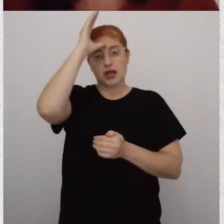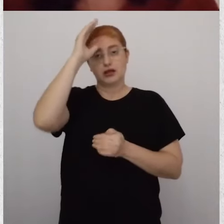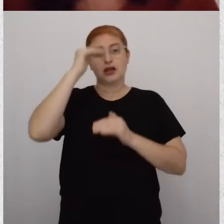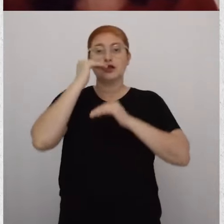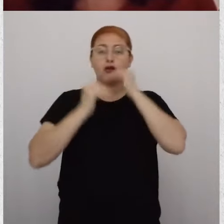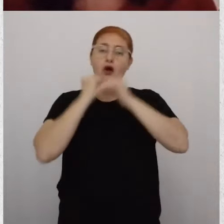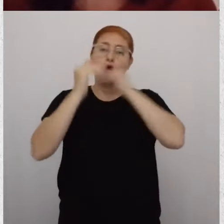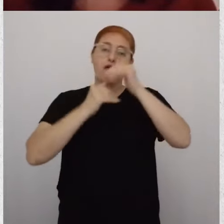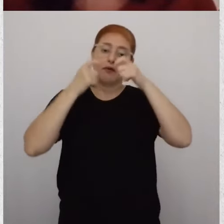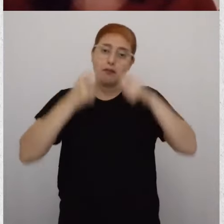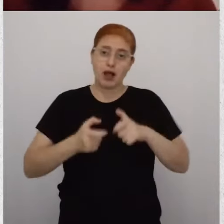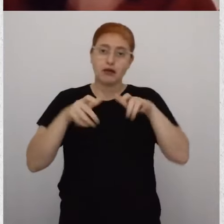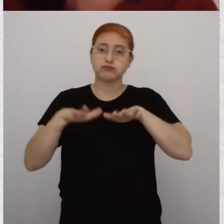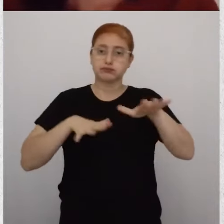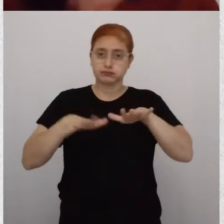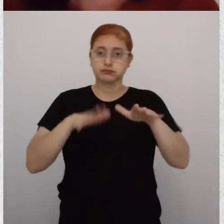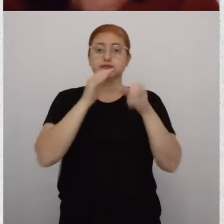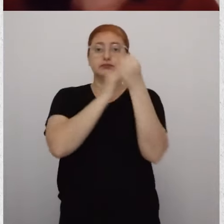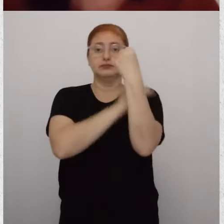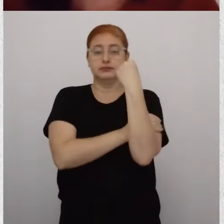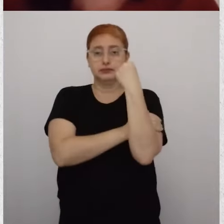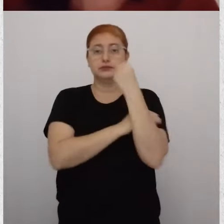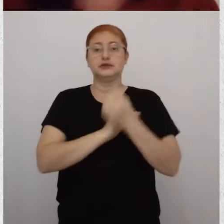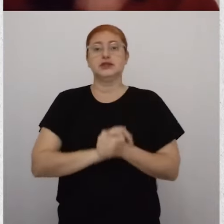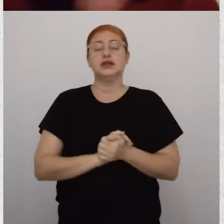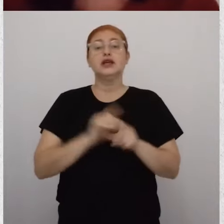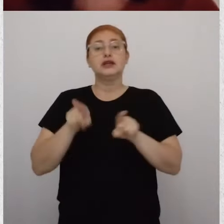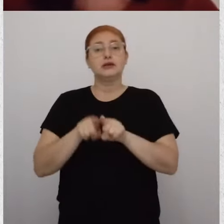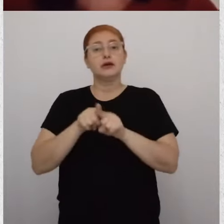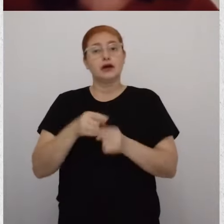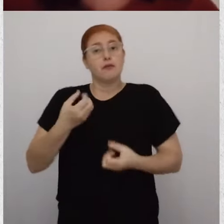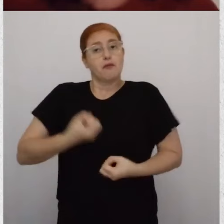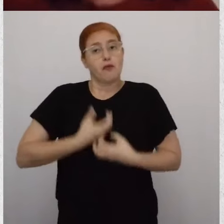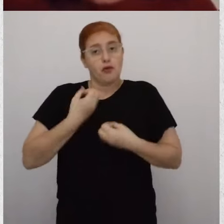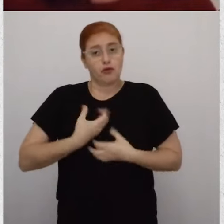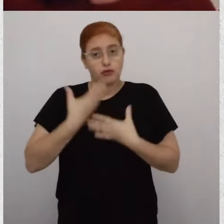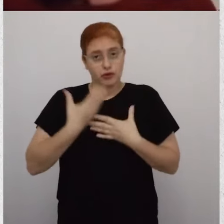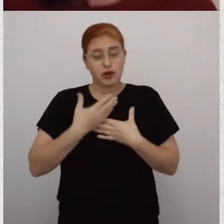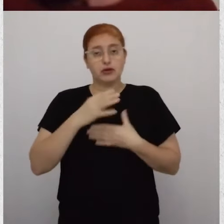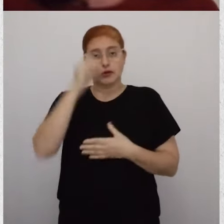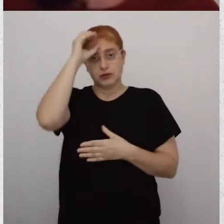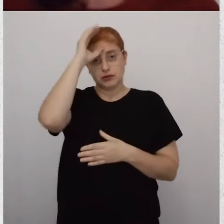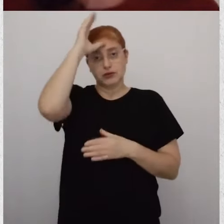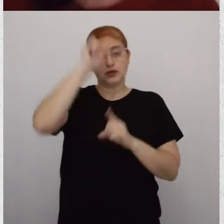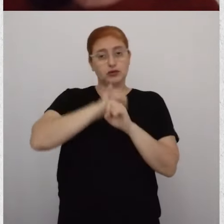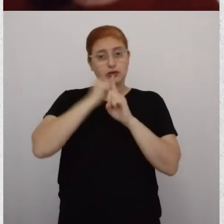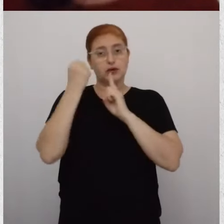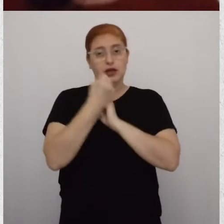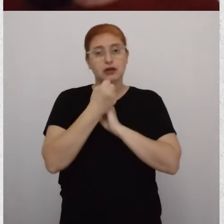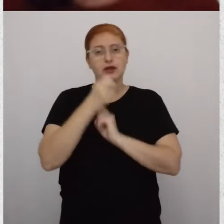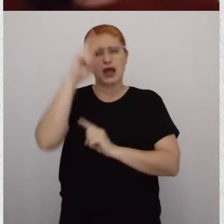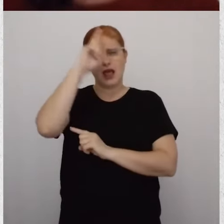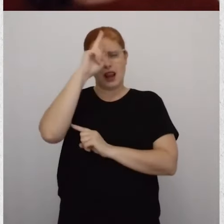nos espaços dos movimentos feministas e essa produção do conhecimento sociológico. Eu lembro que, na